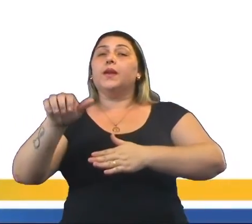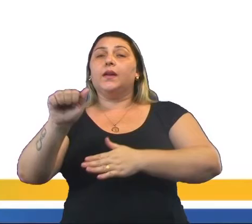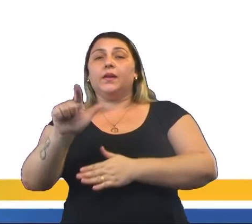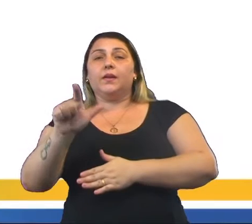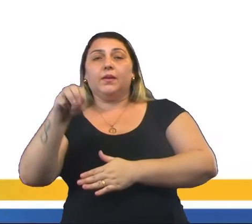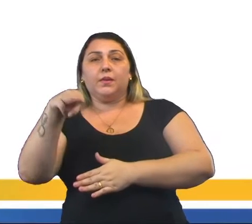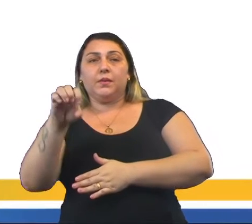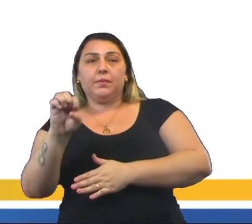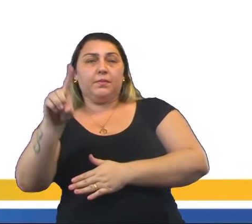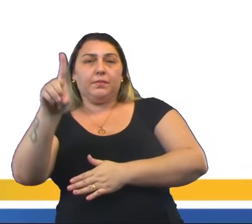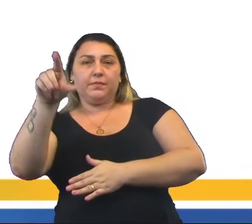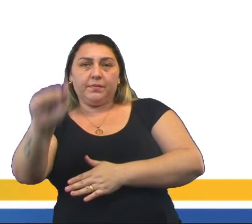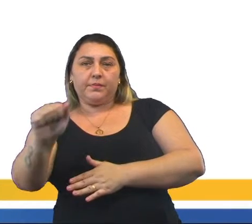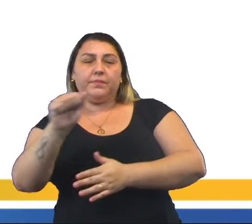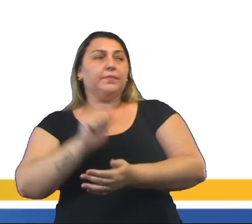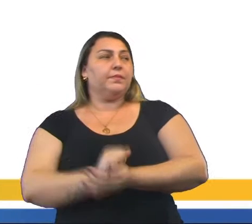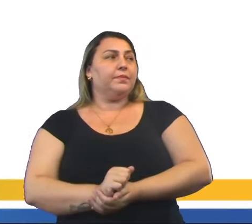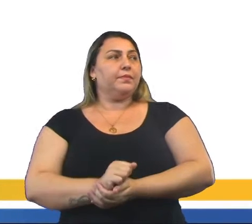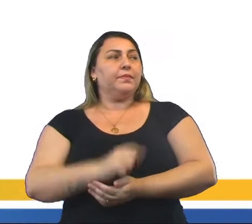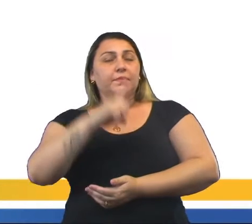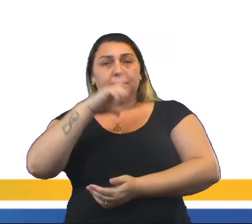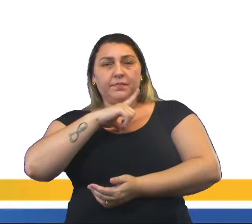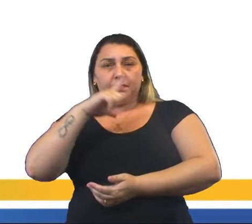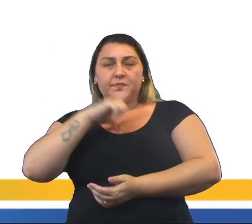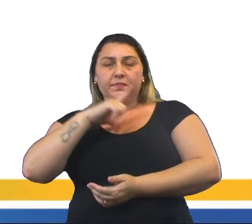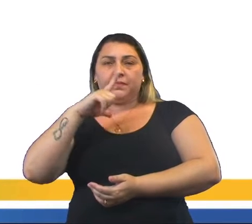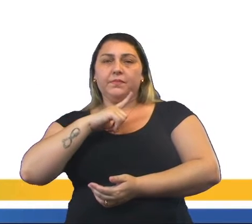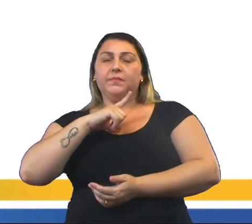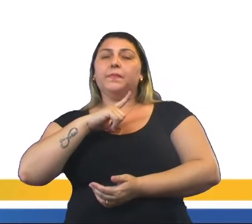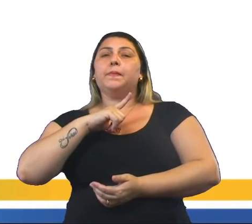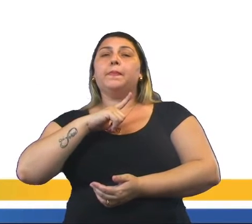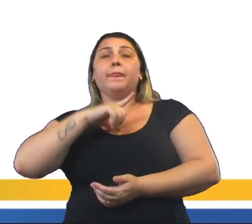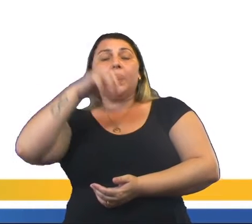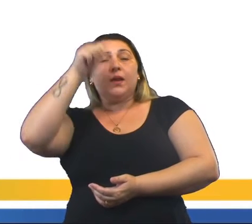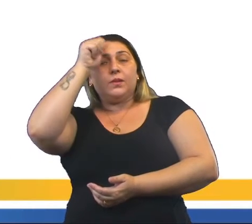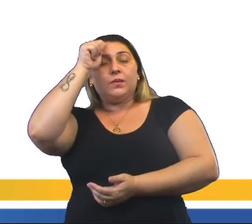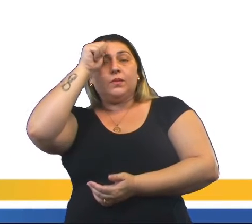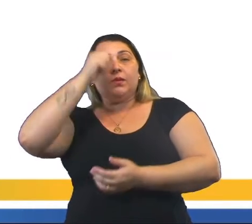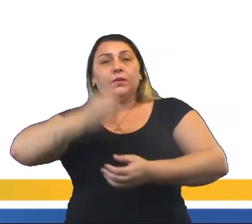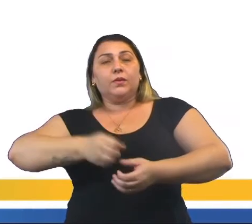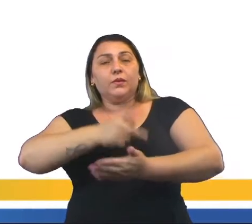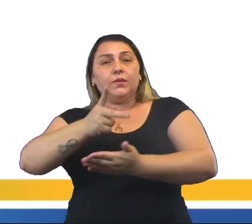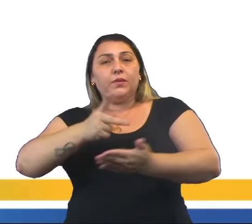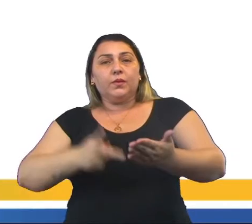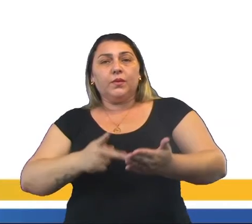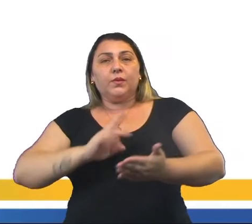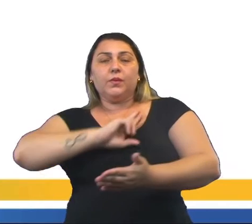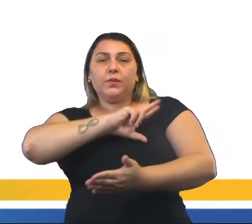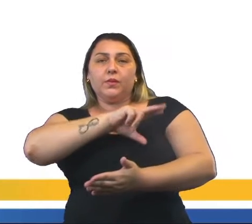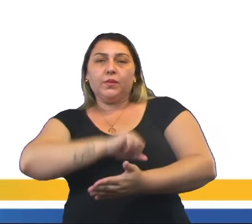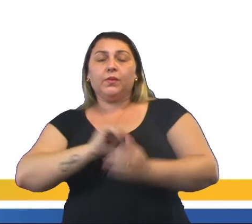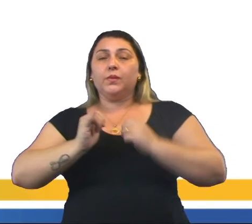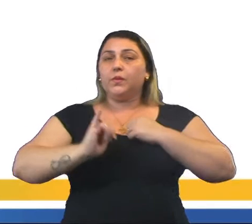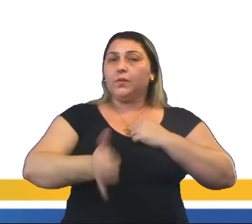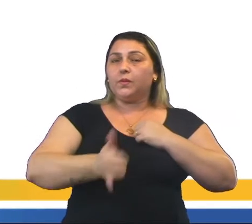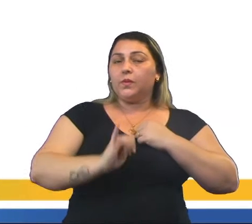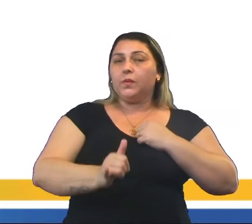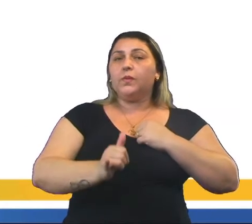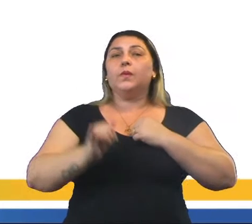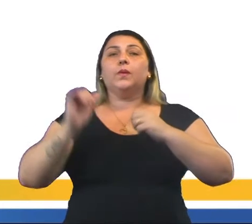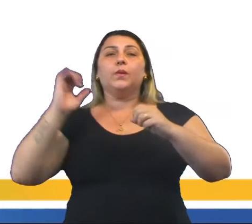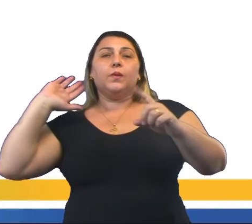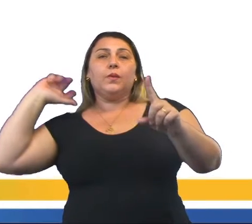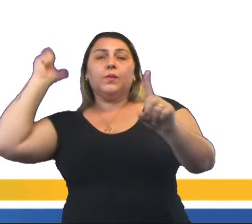Garré. Ele possui vastas obras, né, desde poesias, romances, contos, ensaios biográficos,